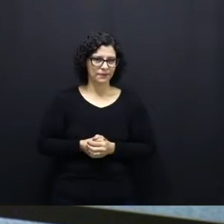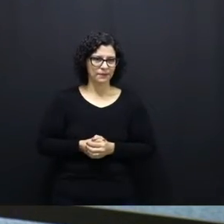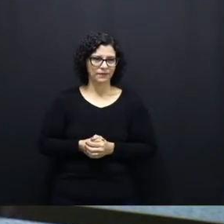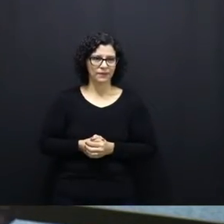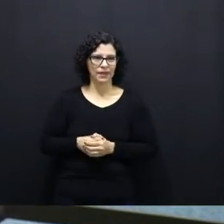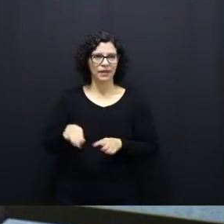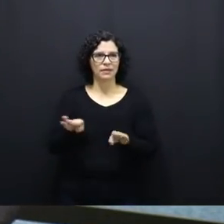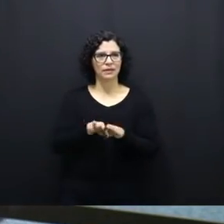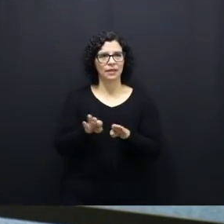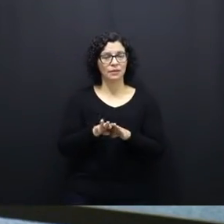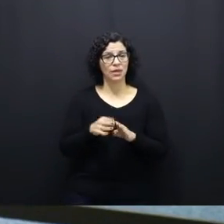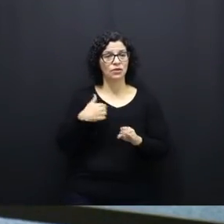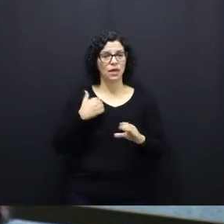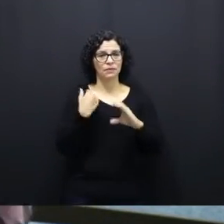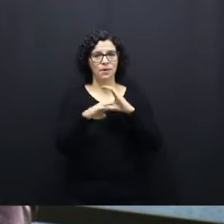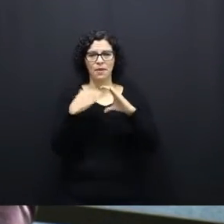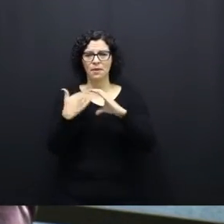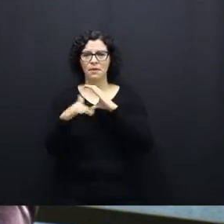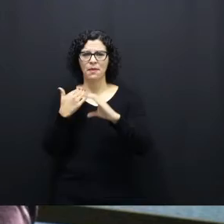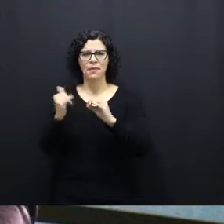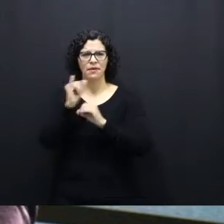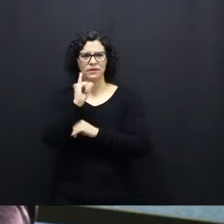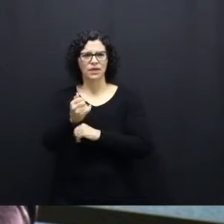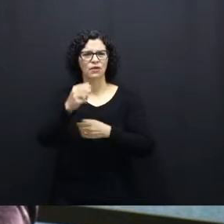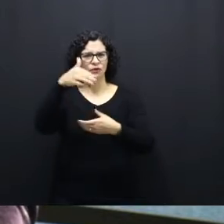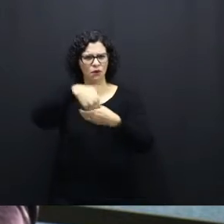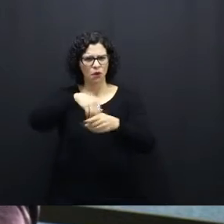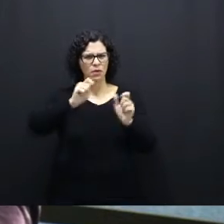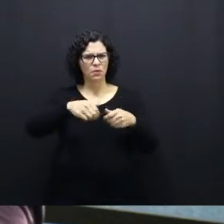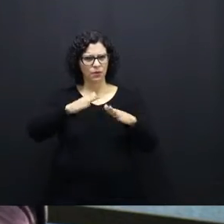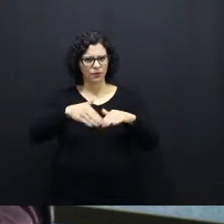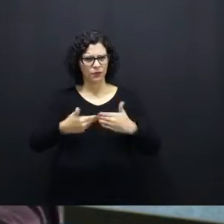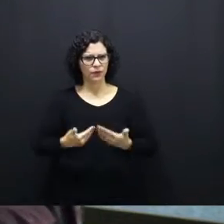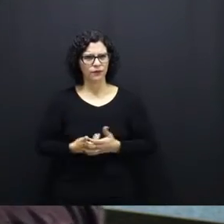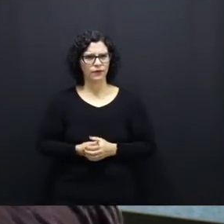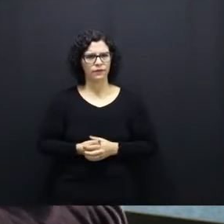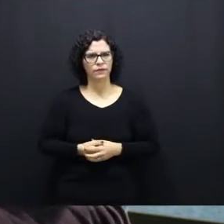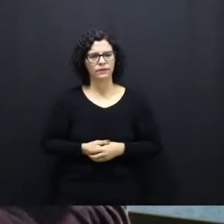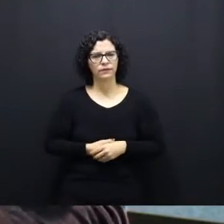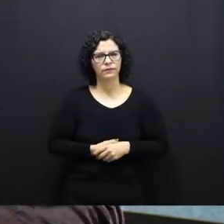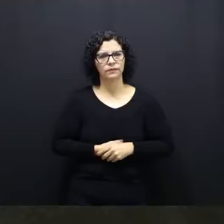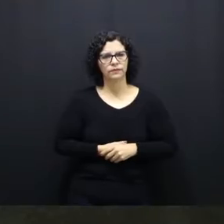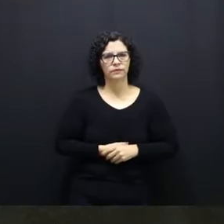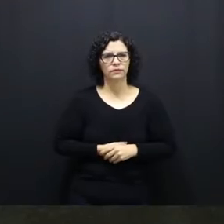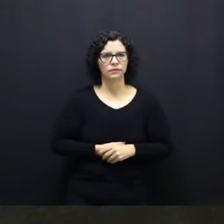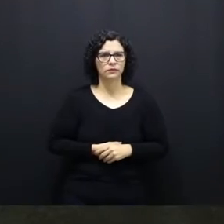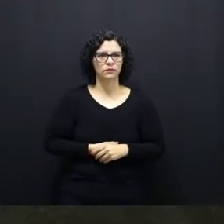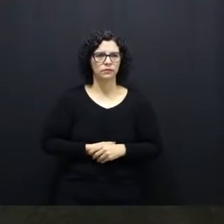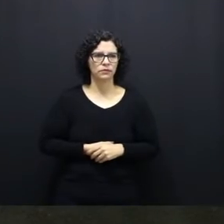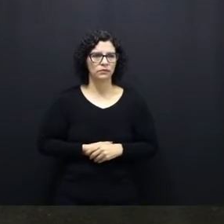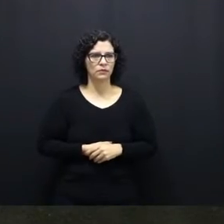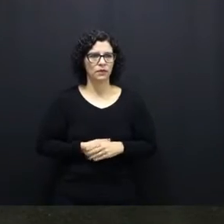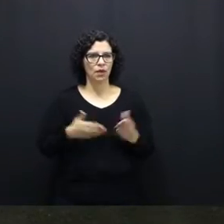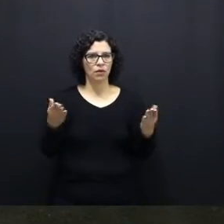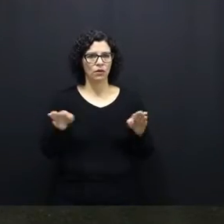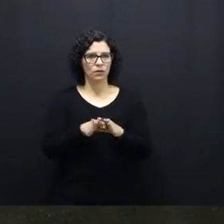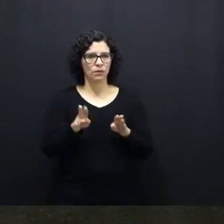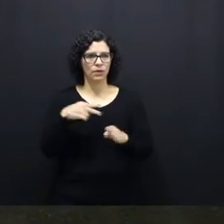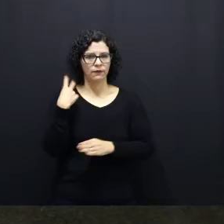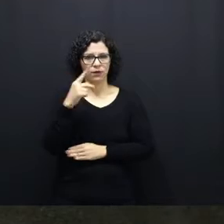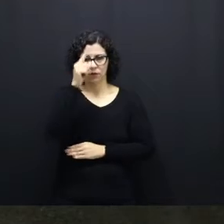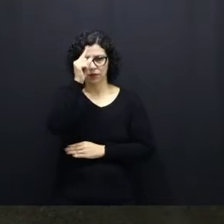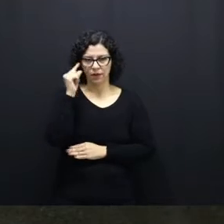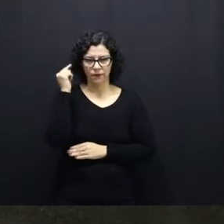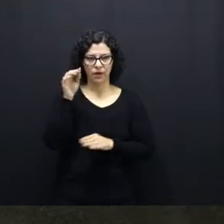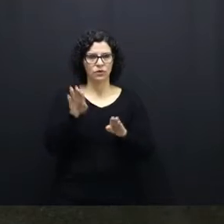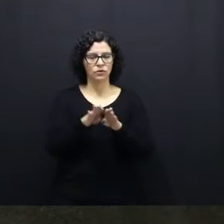rádio peão e as mensagens já chegaram Então pode pôr em votação Presidente por favor e só antes a já vi escrito a vereadora